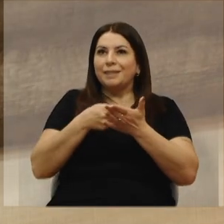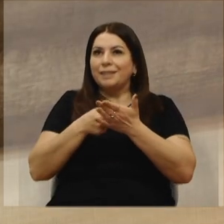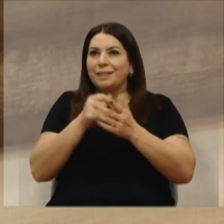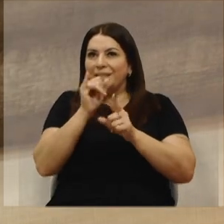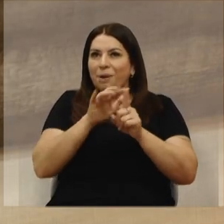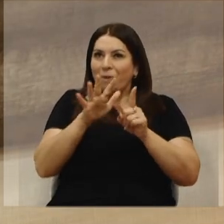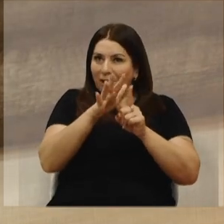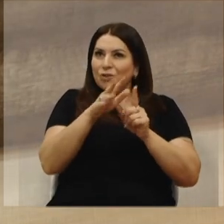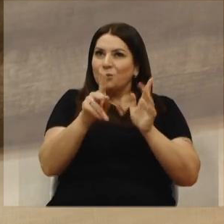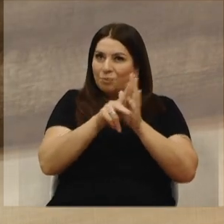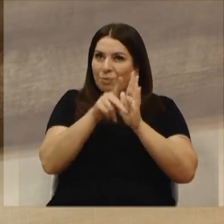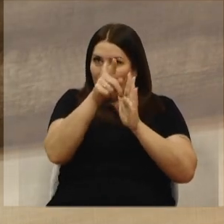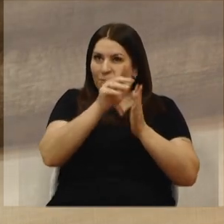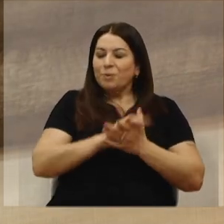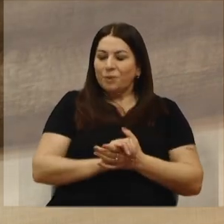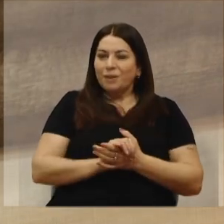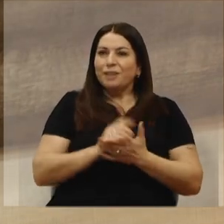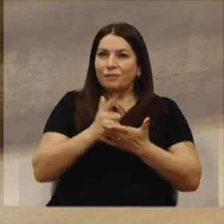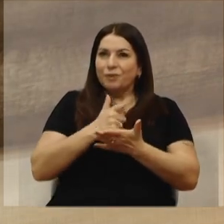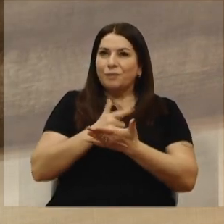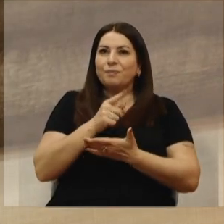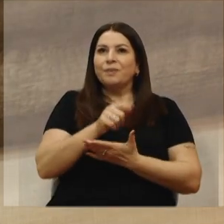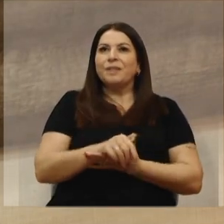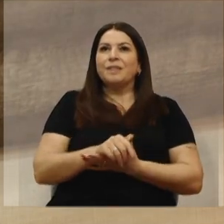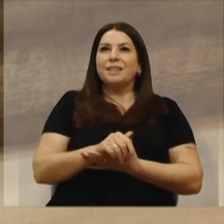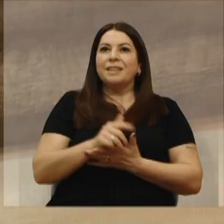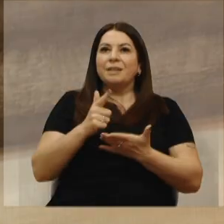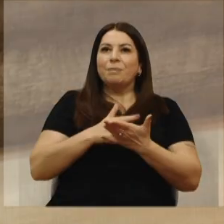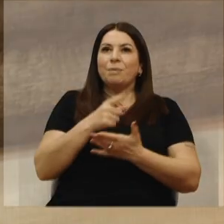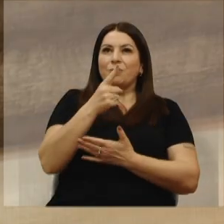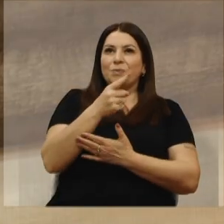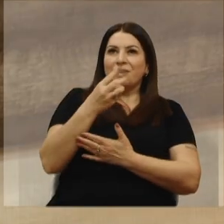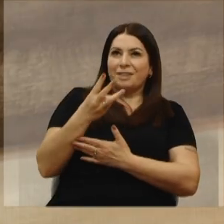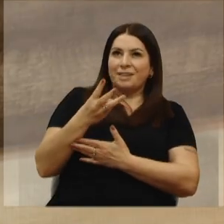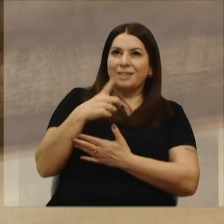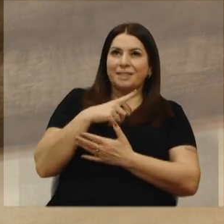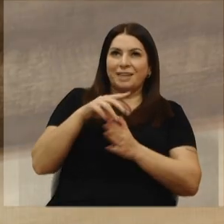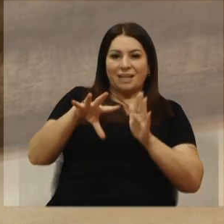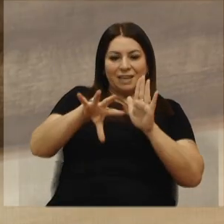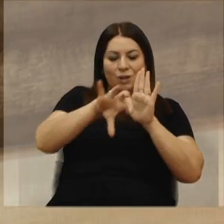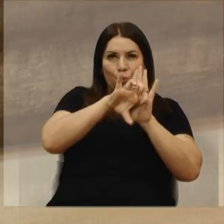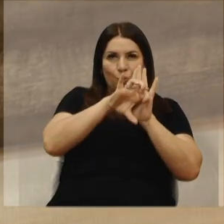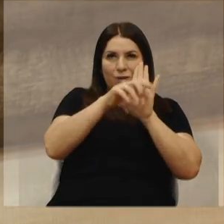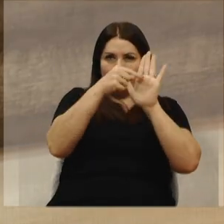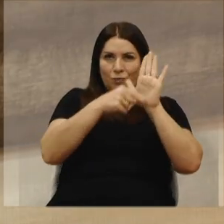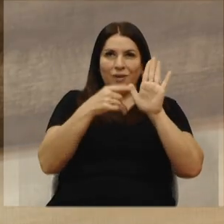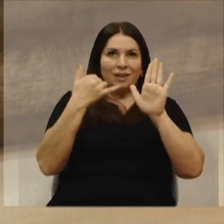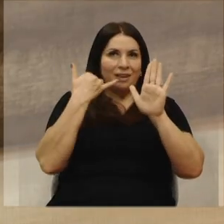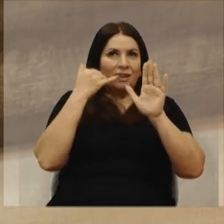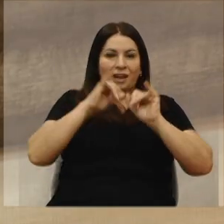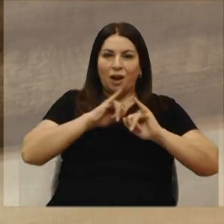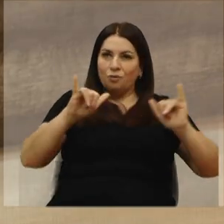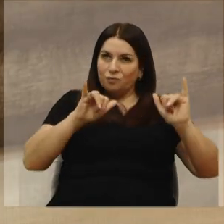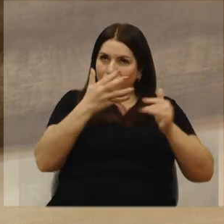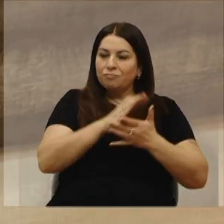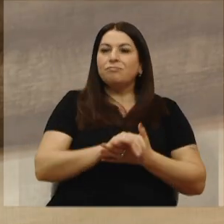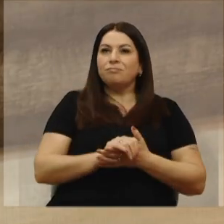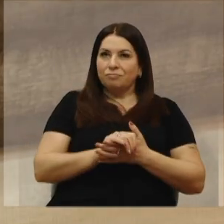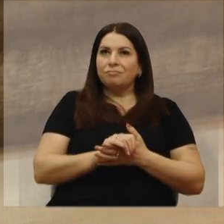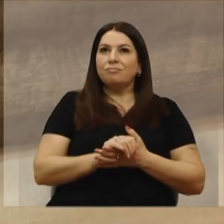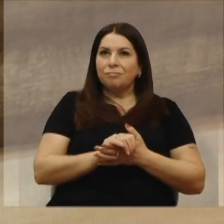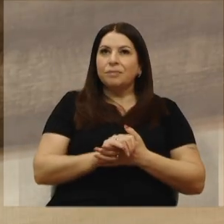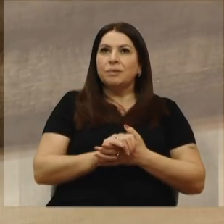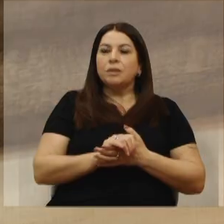da imagem, a imagem do próprio livro. Aqui na página 13 já tem um QR Code, eu acho que isso é legal divulgar